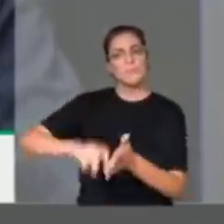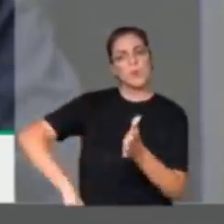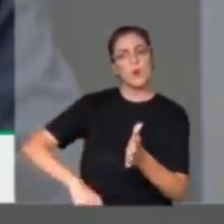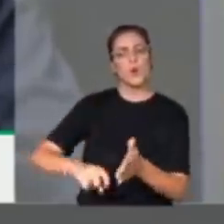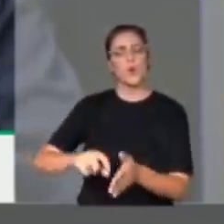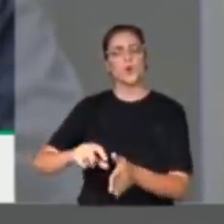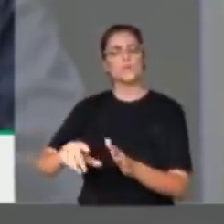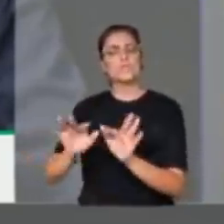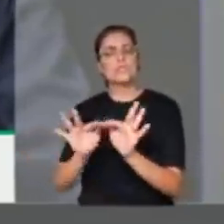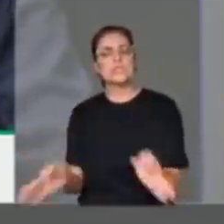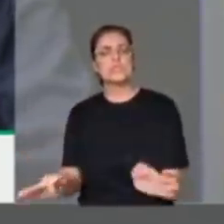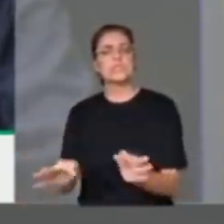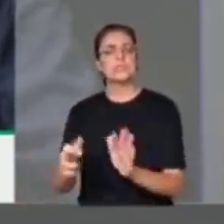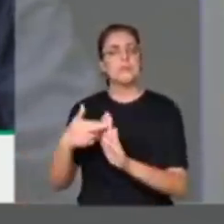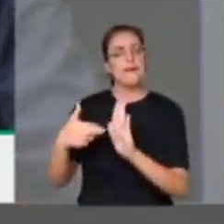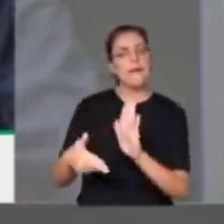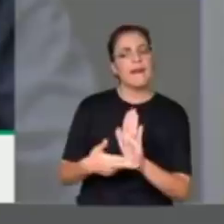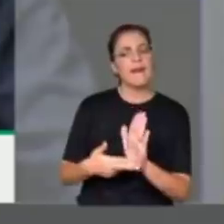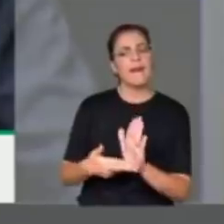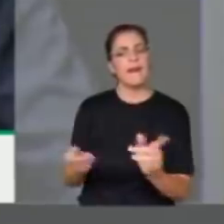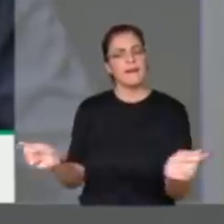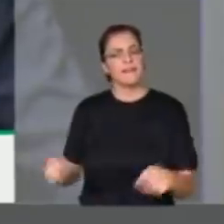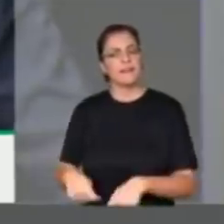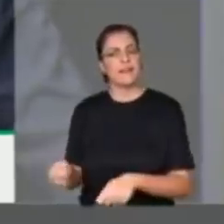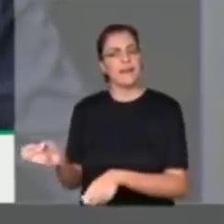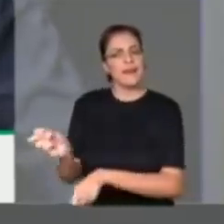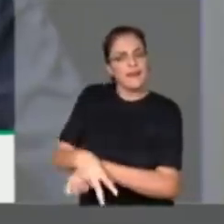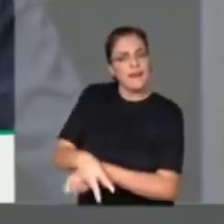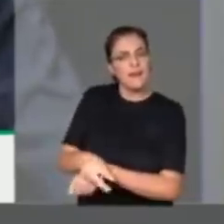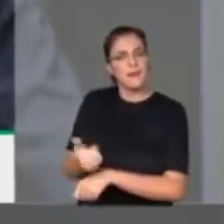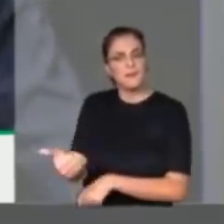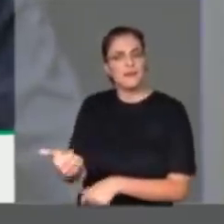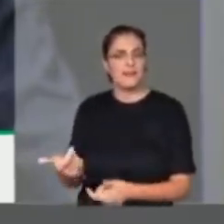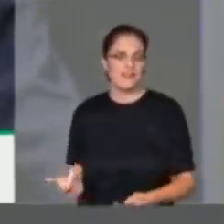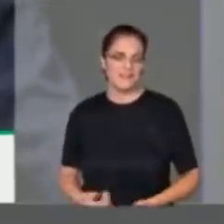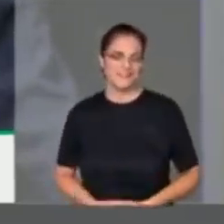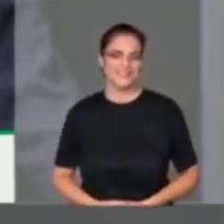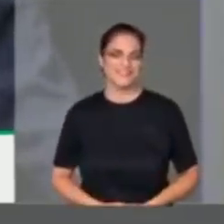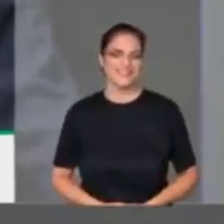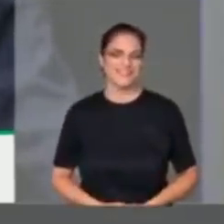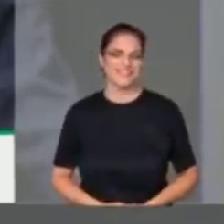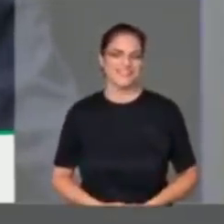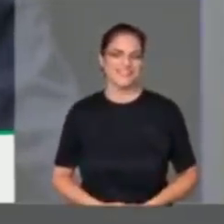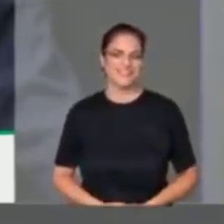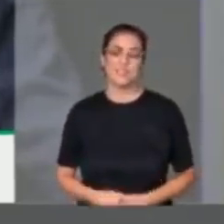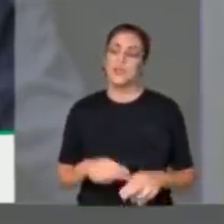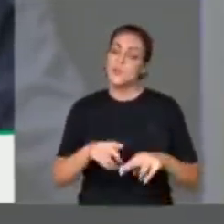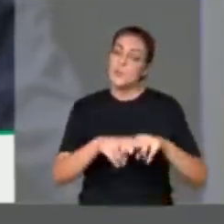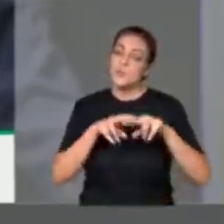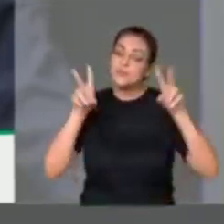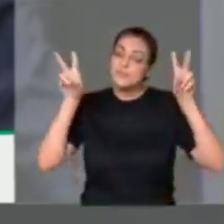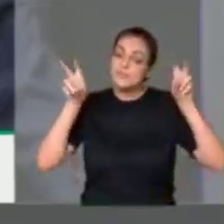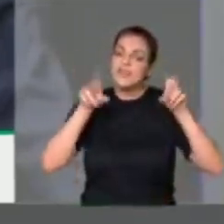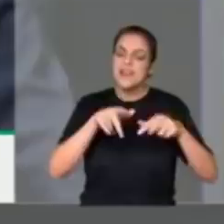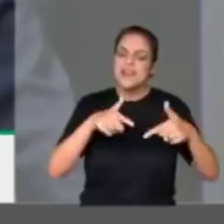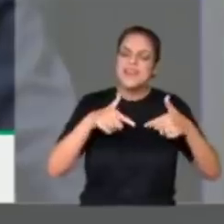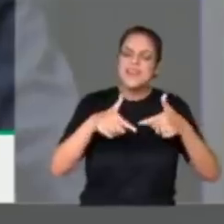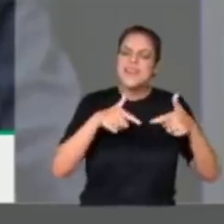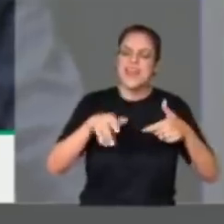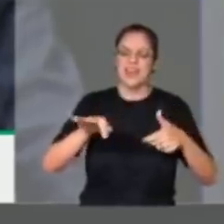simples para gerar emprego e para gerar renda. Então, a guerra fiscal, que é tão maldita, né, que é tão